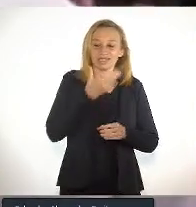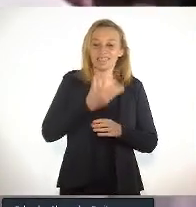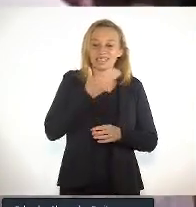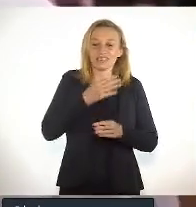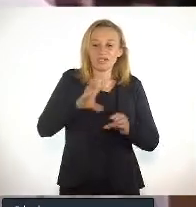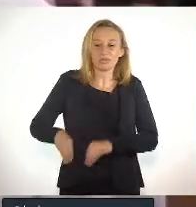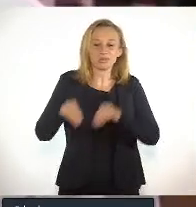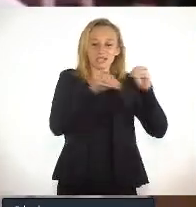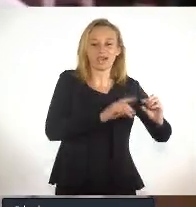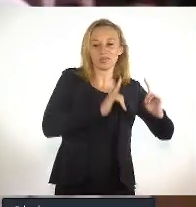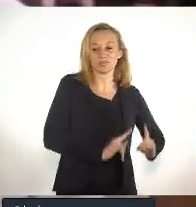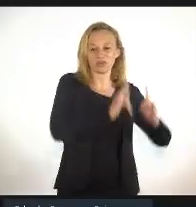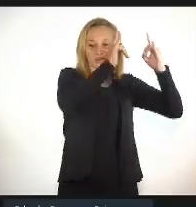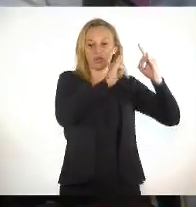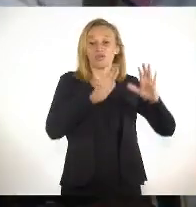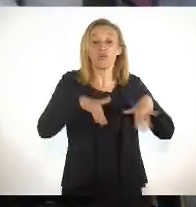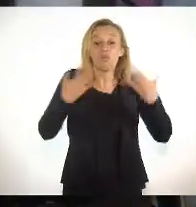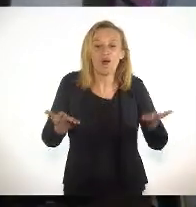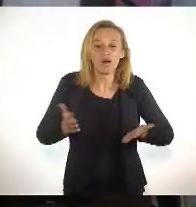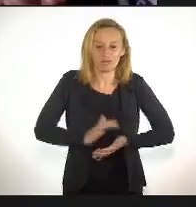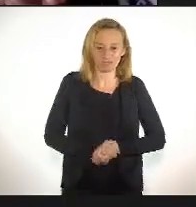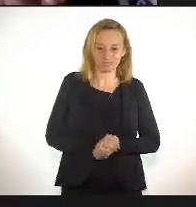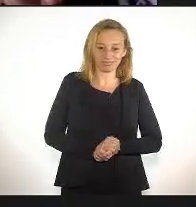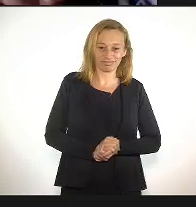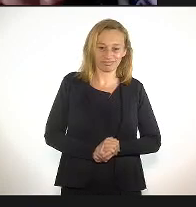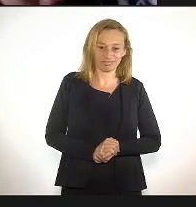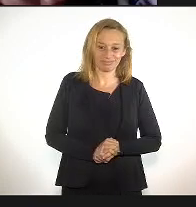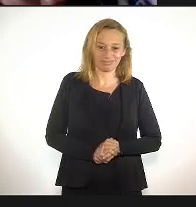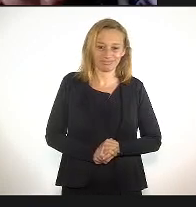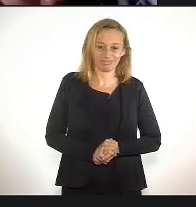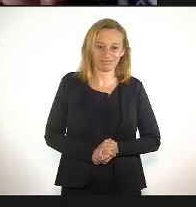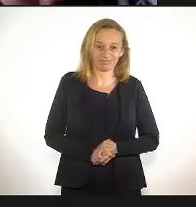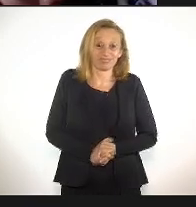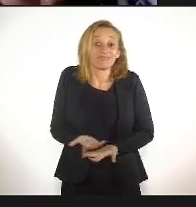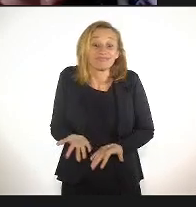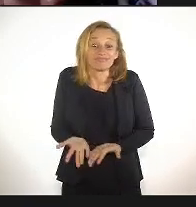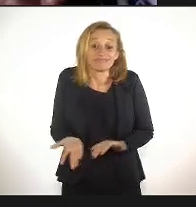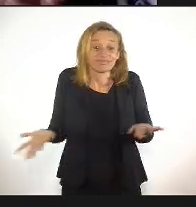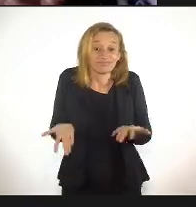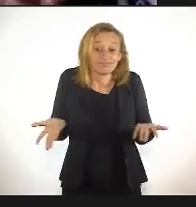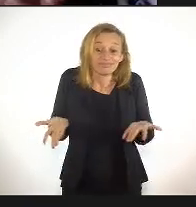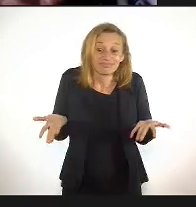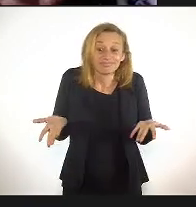prédio novo. Você entendeu, bonito?